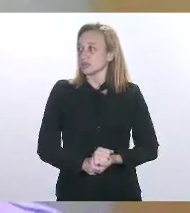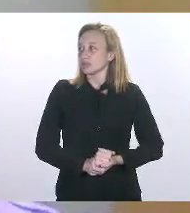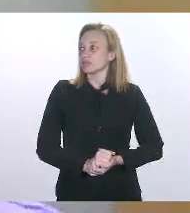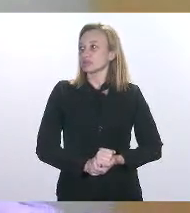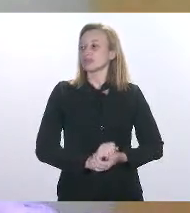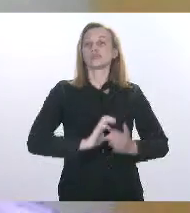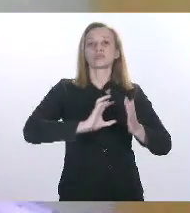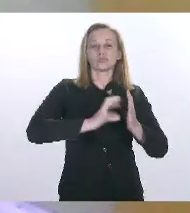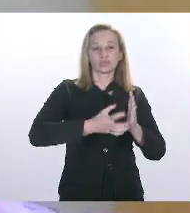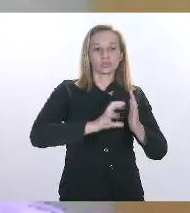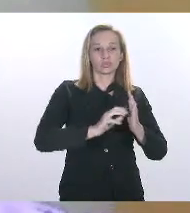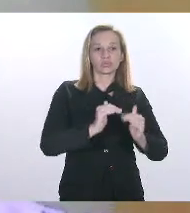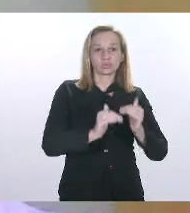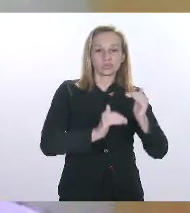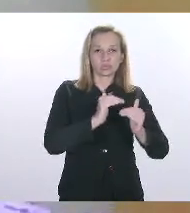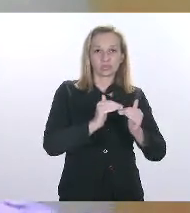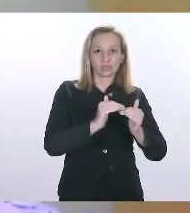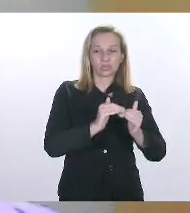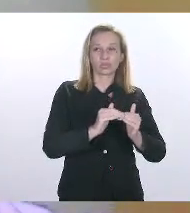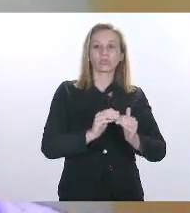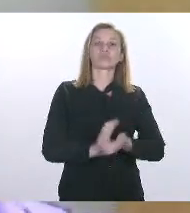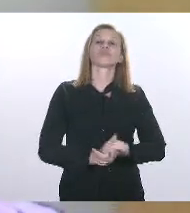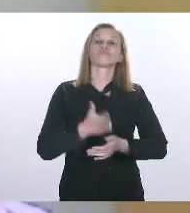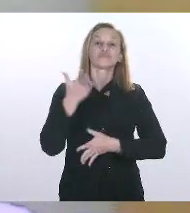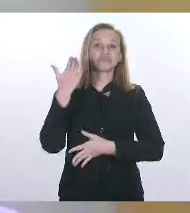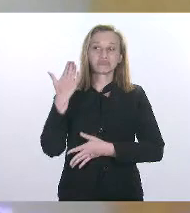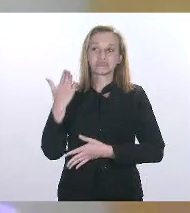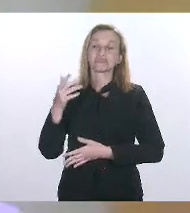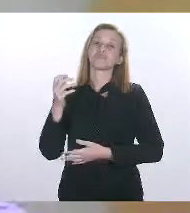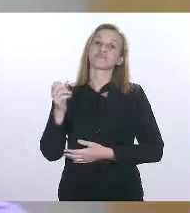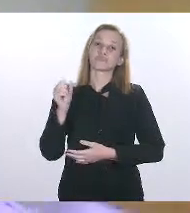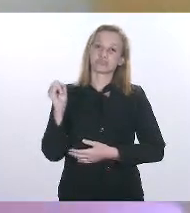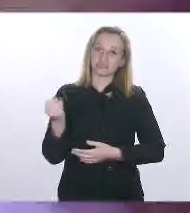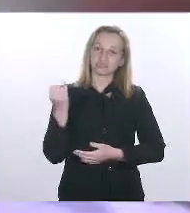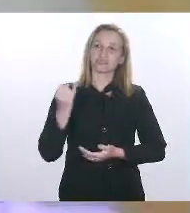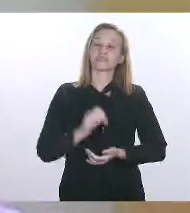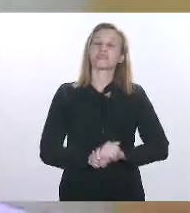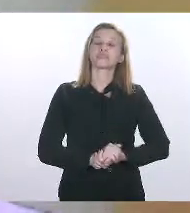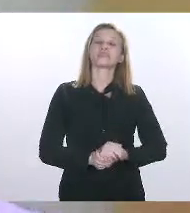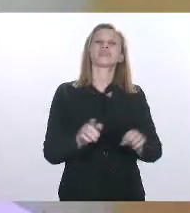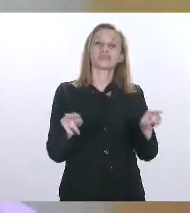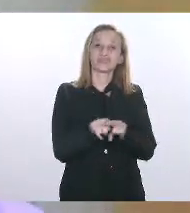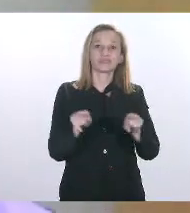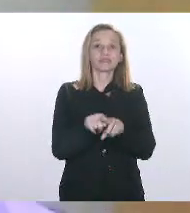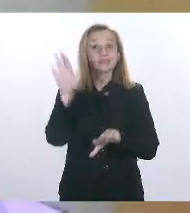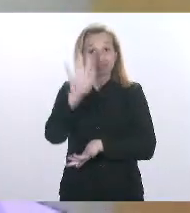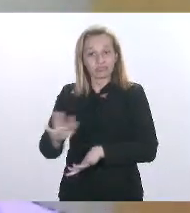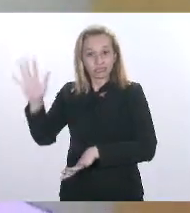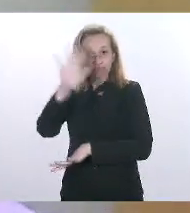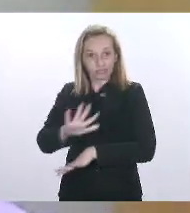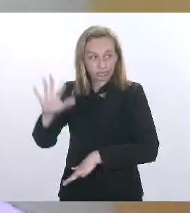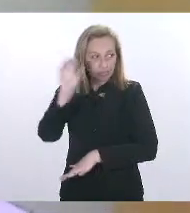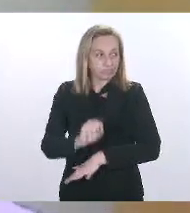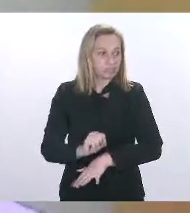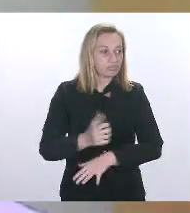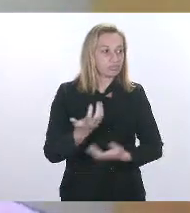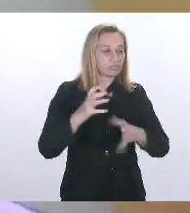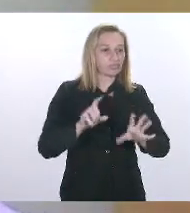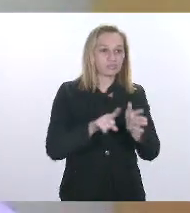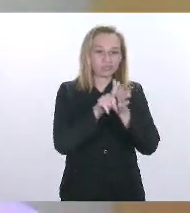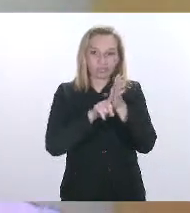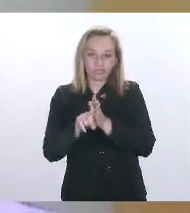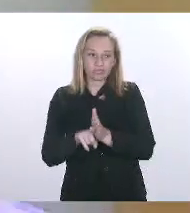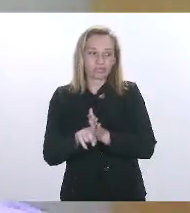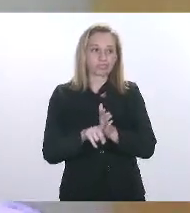partidos progressistas. Isso me parece um fenômeno muito relevante. Assim como, de modo geral, não quero entrar aqui nessa análise, que tem um tema